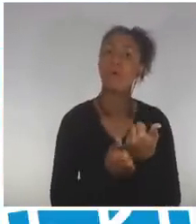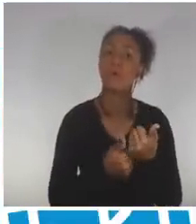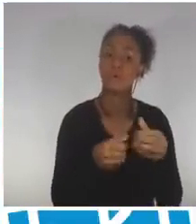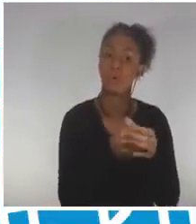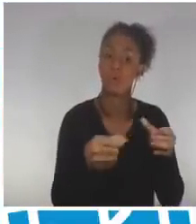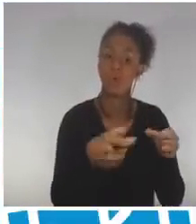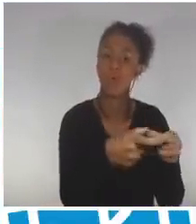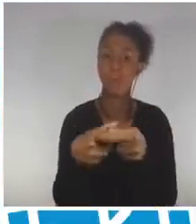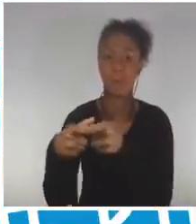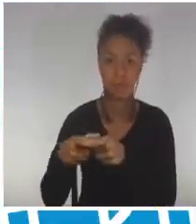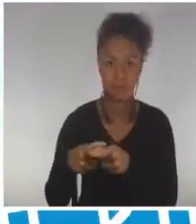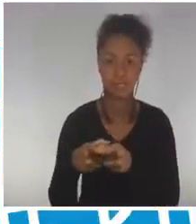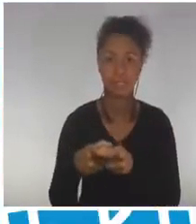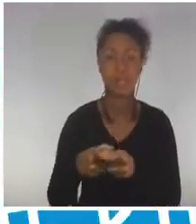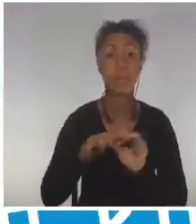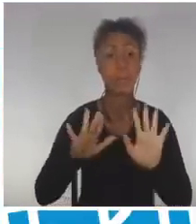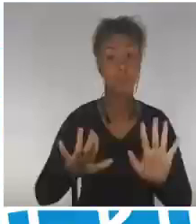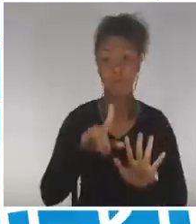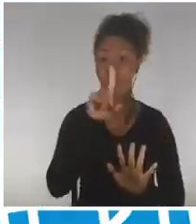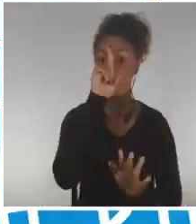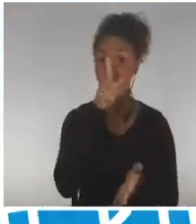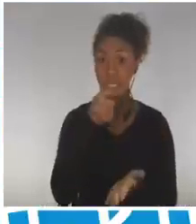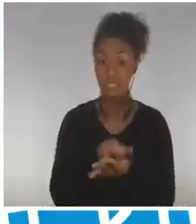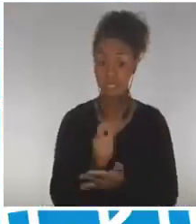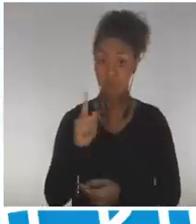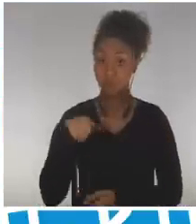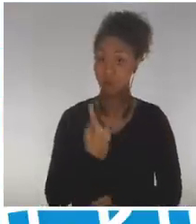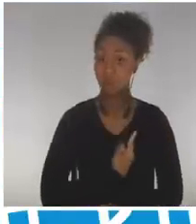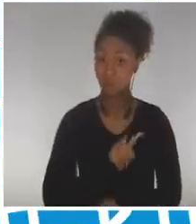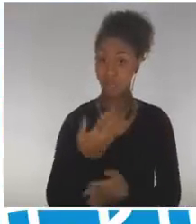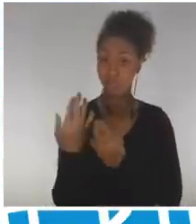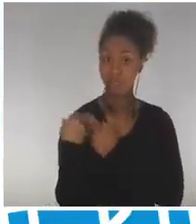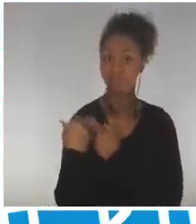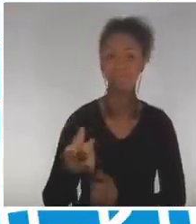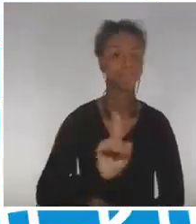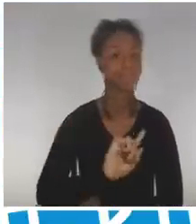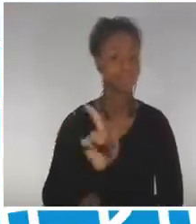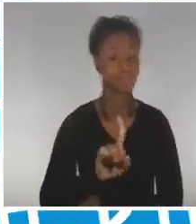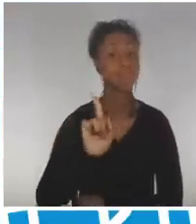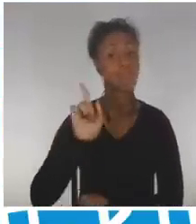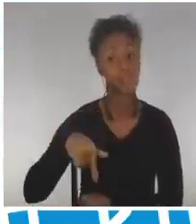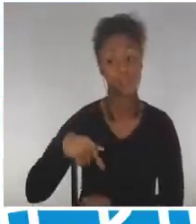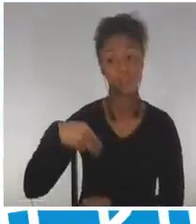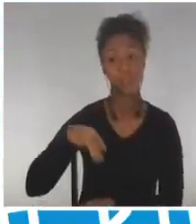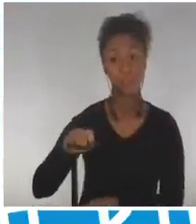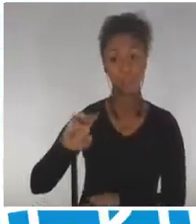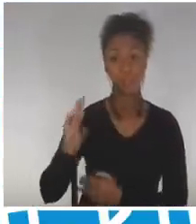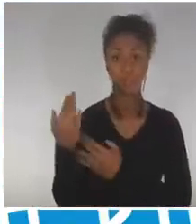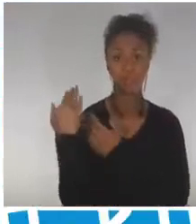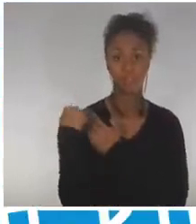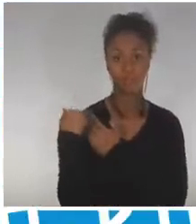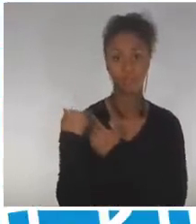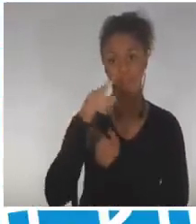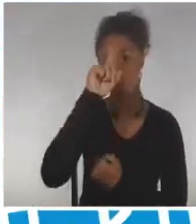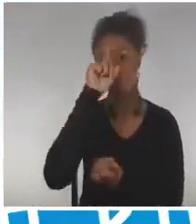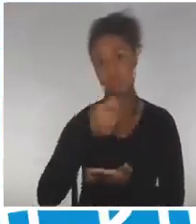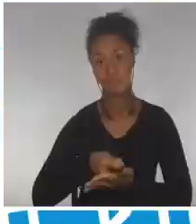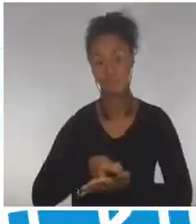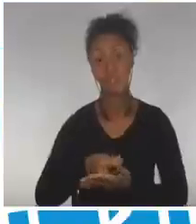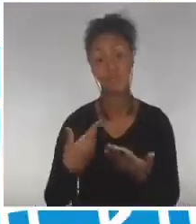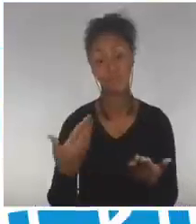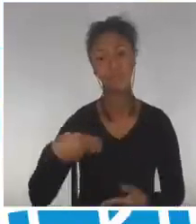mas essa não é uma decisão nossa, é uma decisão do MEC, né? E eu acredito que o MEC deverá